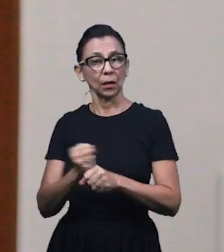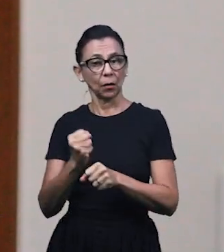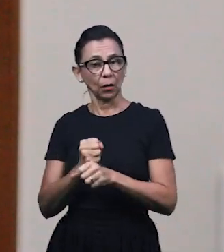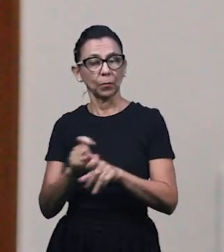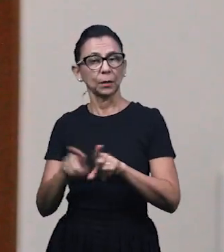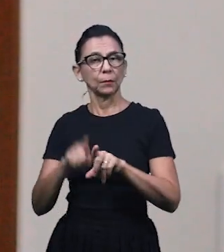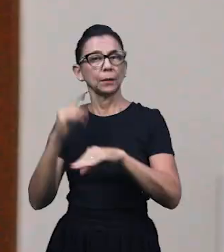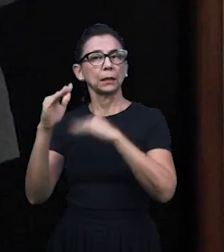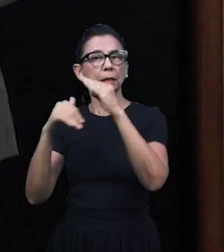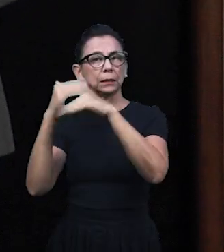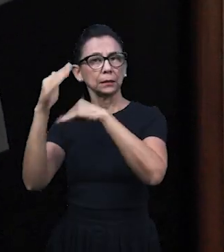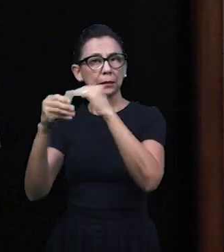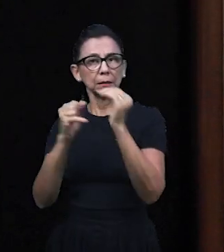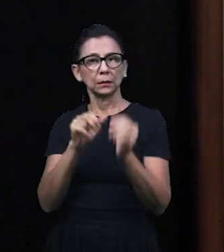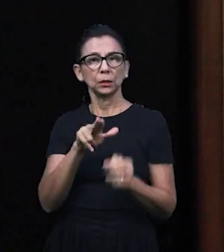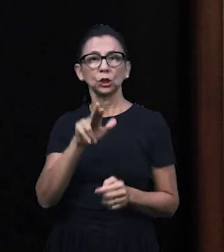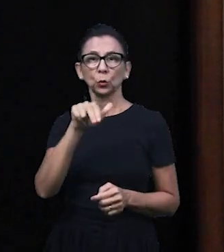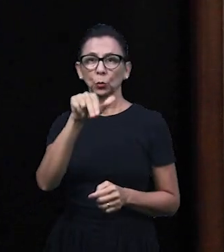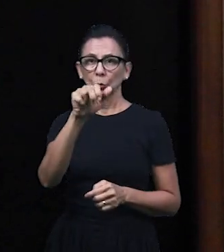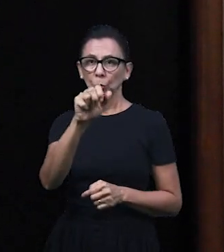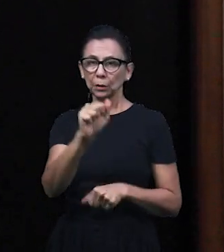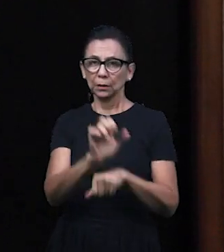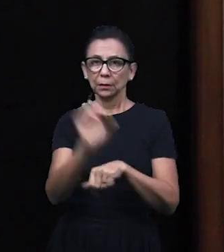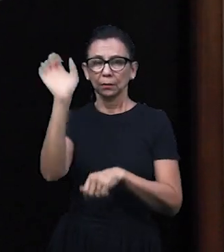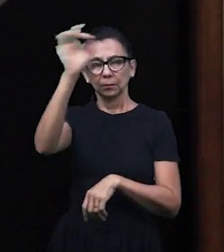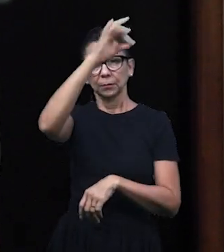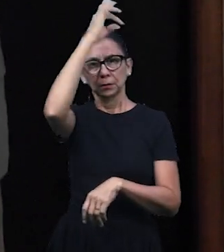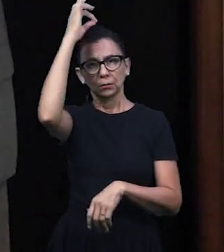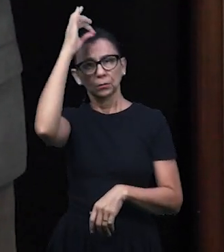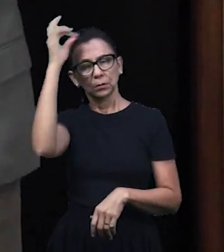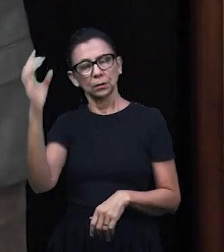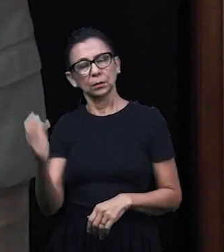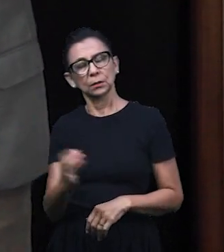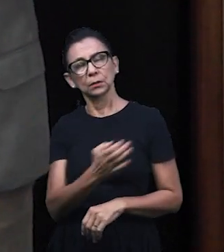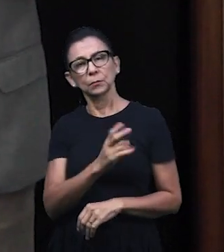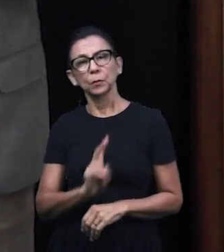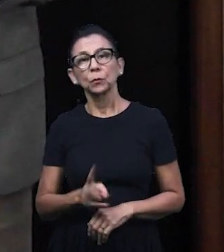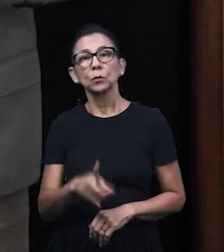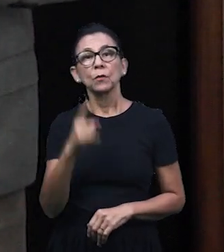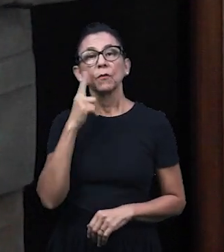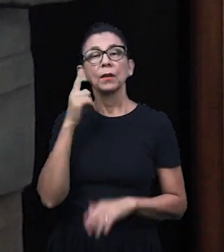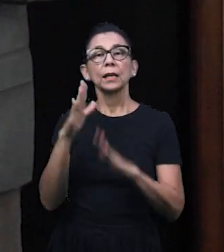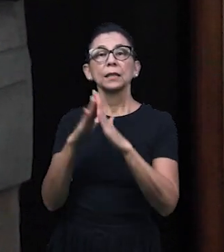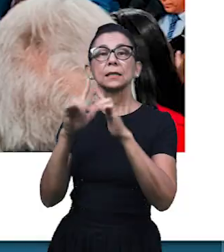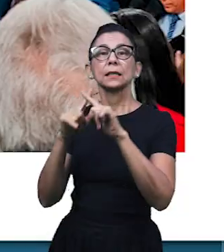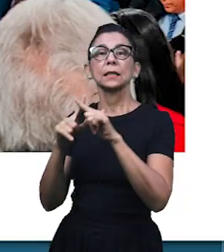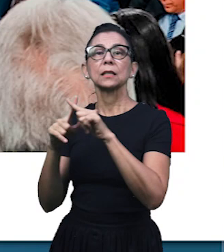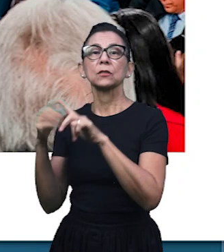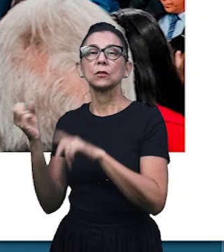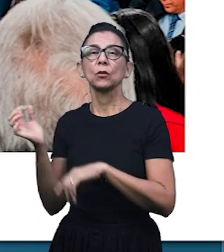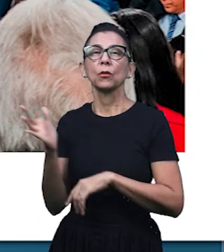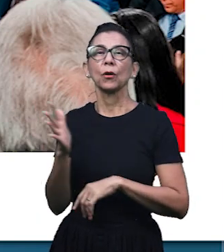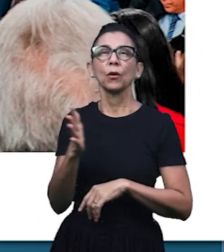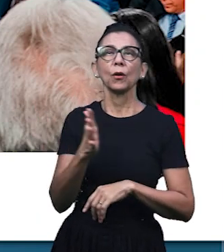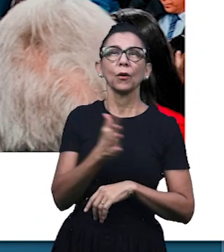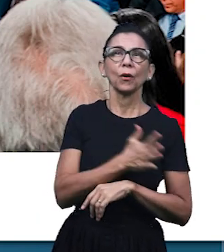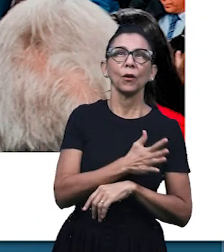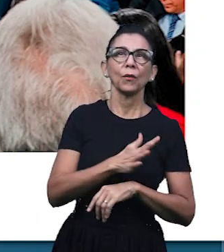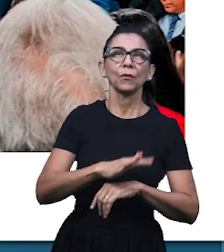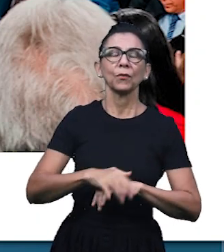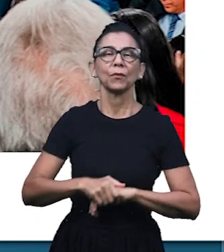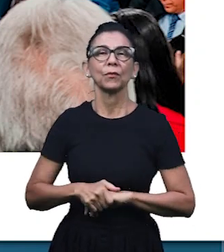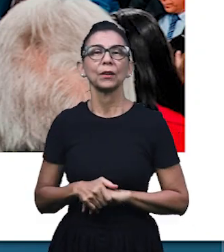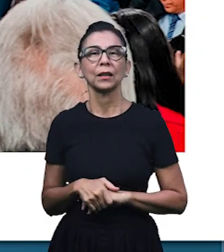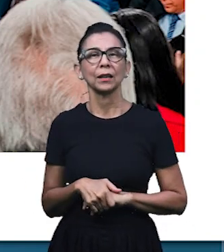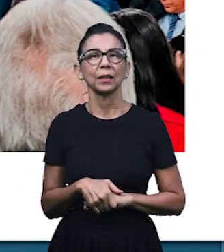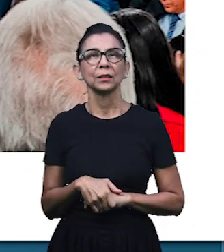em Iuna, no estado do Espírito Santo. Continuamos aqui com consagração de templo e nós temos a consagração em Porto Alegre, no bairro Cavalhada, no Rio Grande